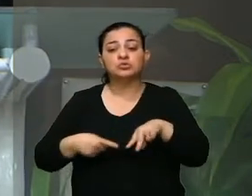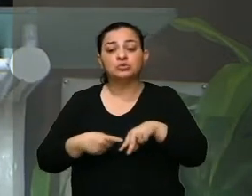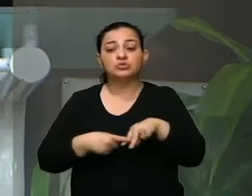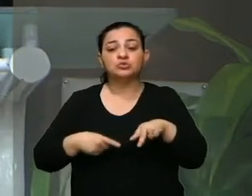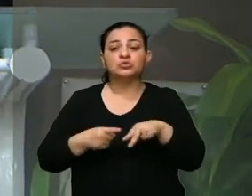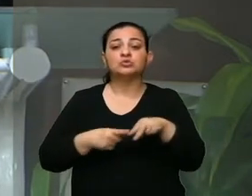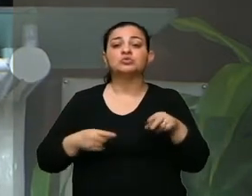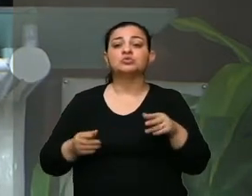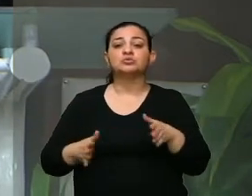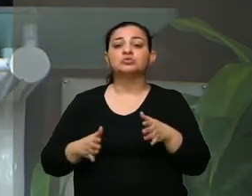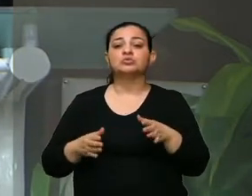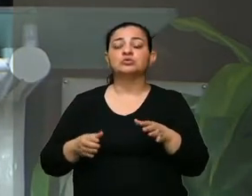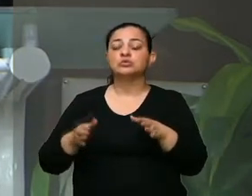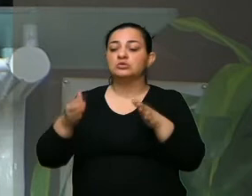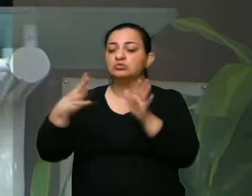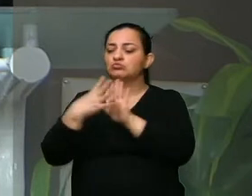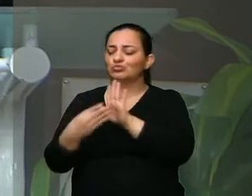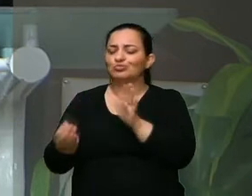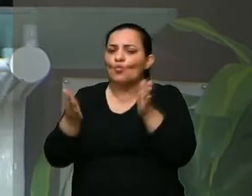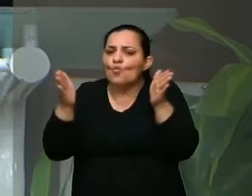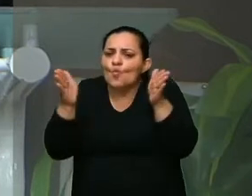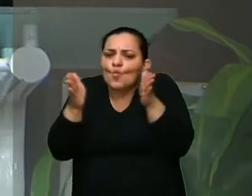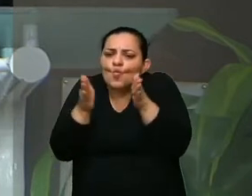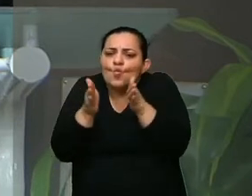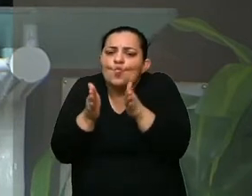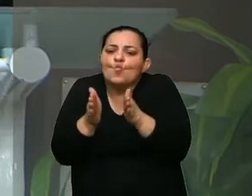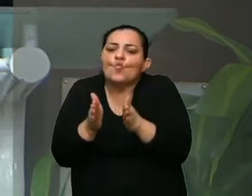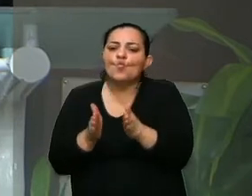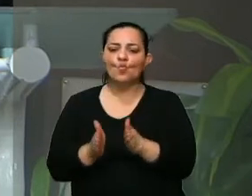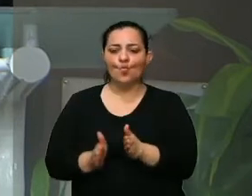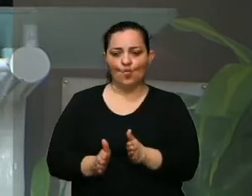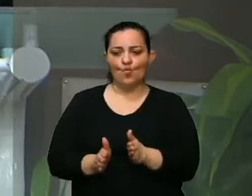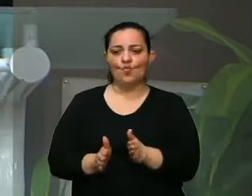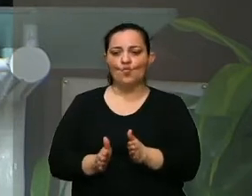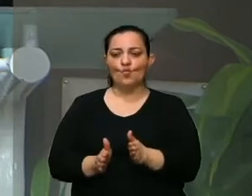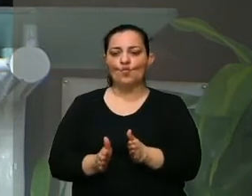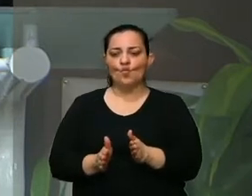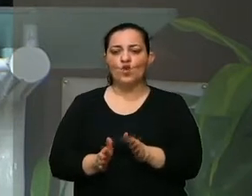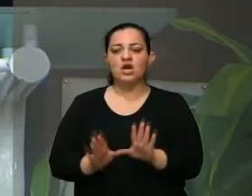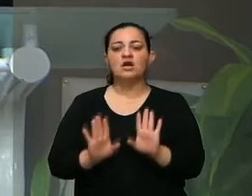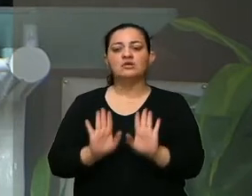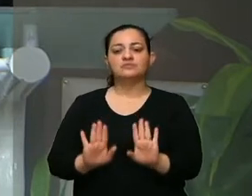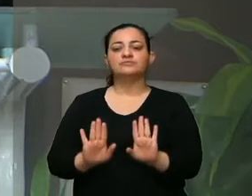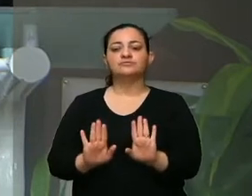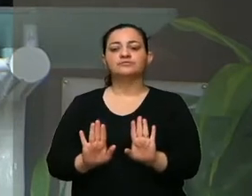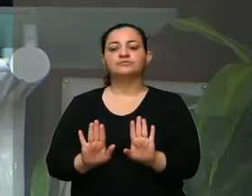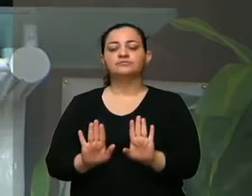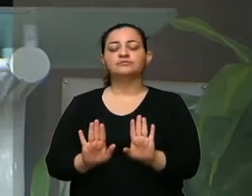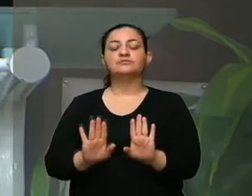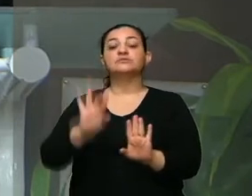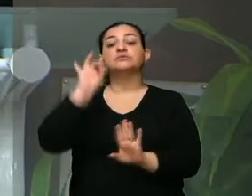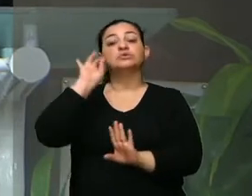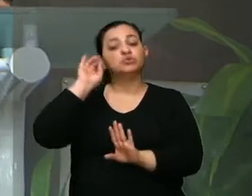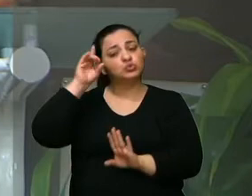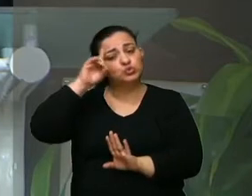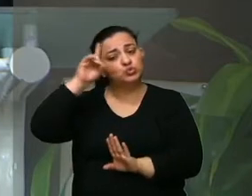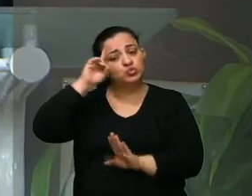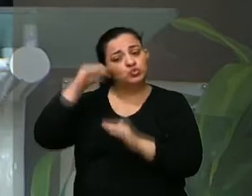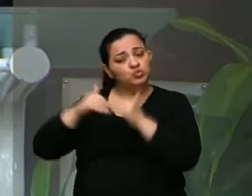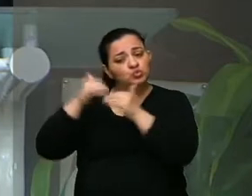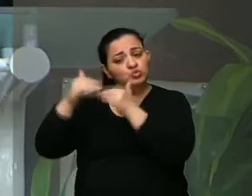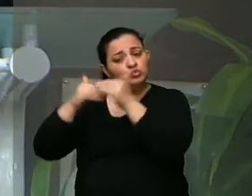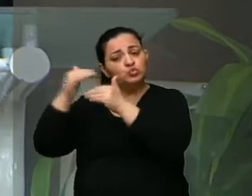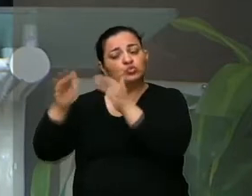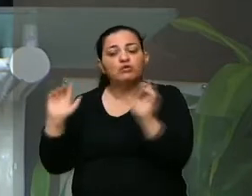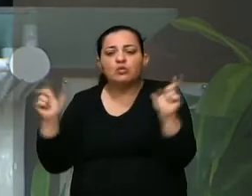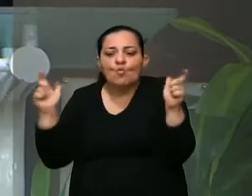vindo com aquele modelo apertadinho mas cada dia vemos a coisa